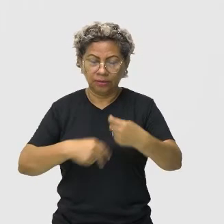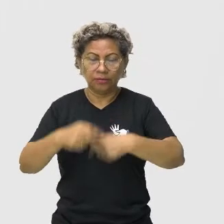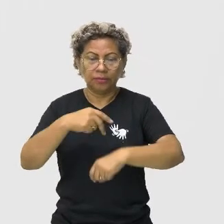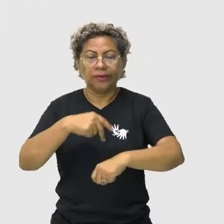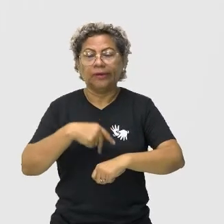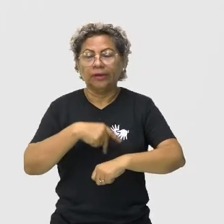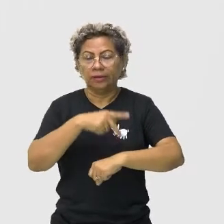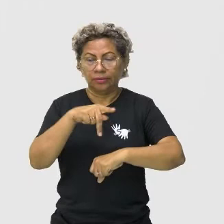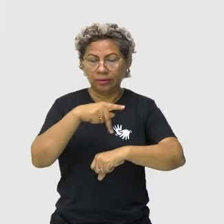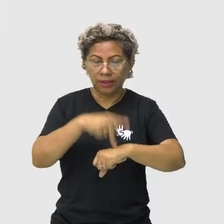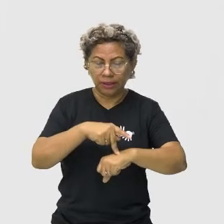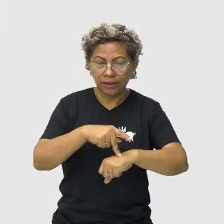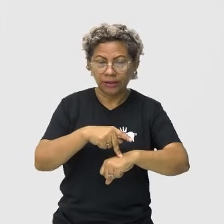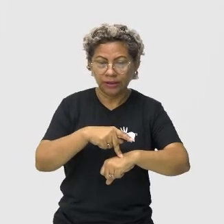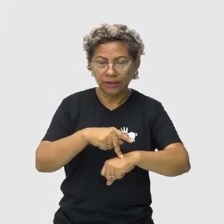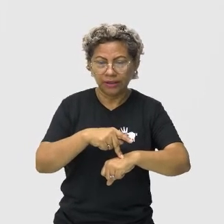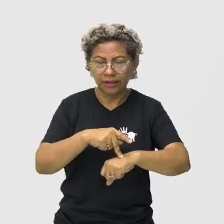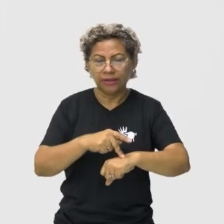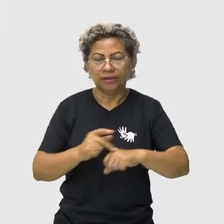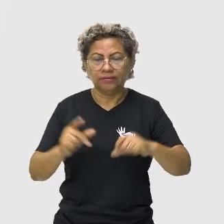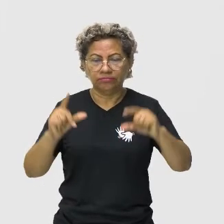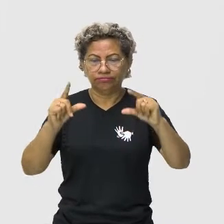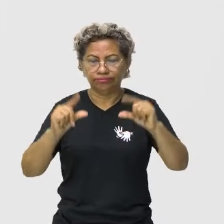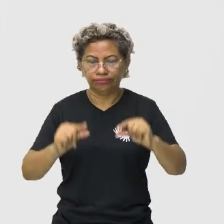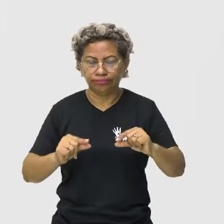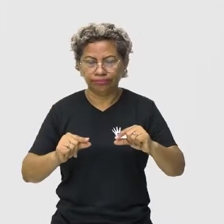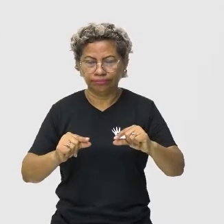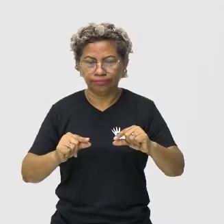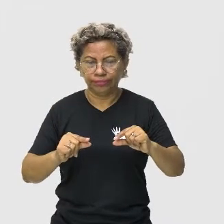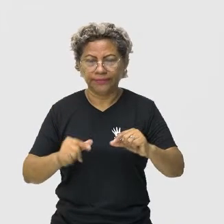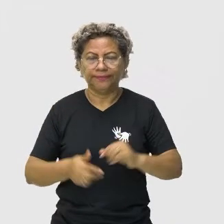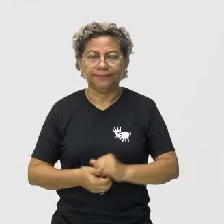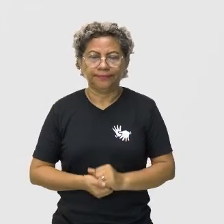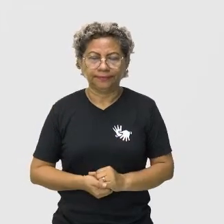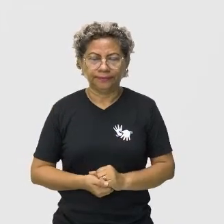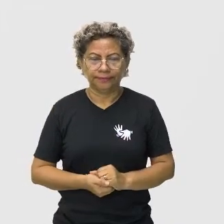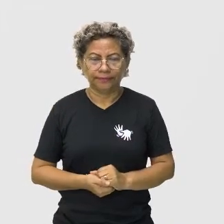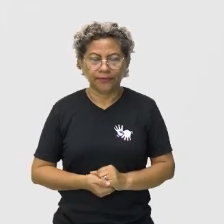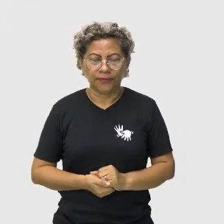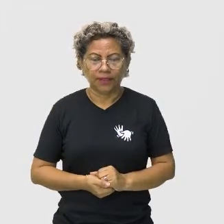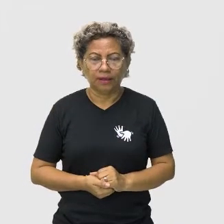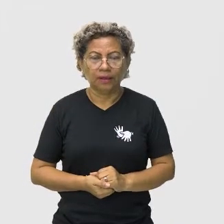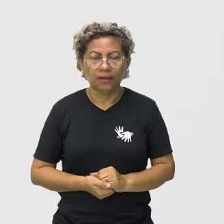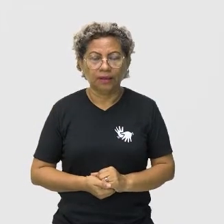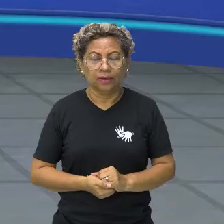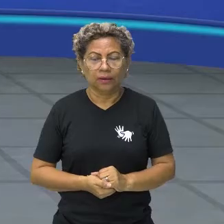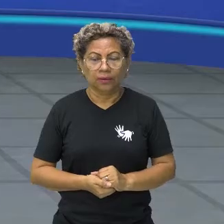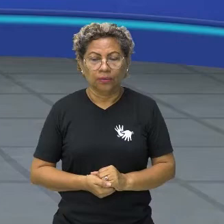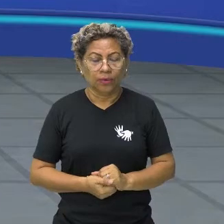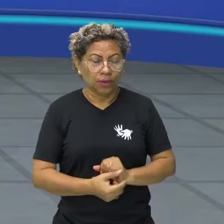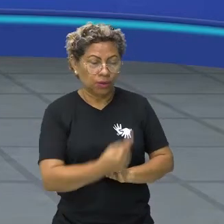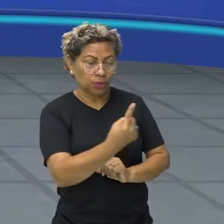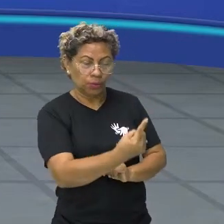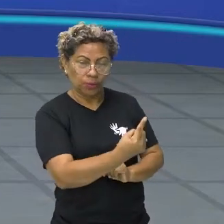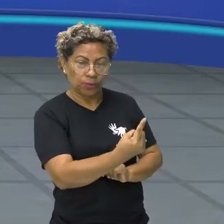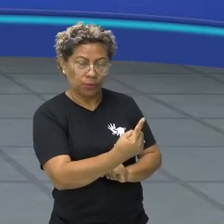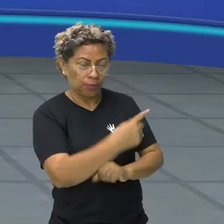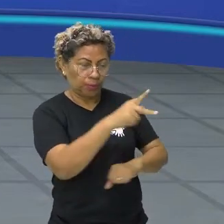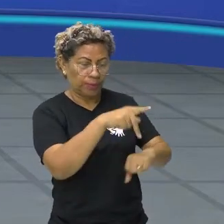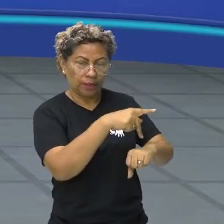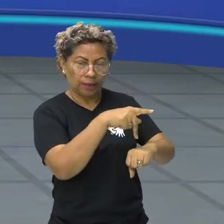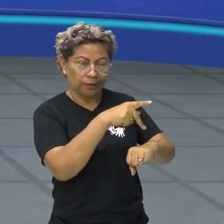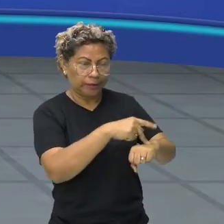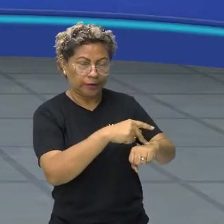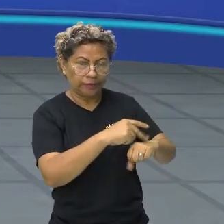sendo parceiros e possuíam aí um maior desenvolvimento. Enquanto um país se desenvolve muito, o outro se